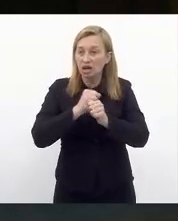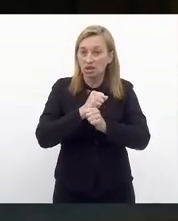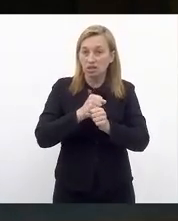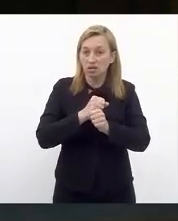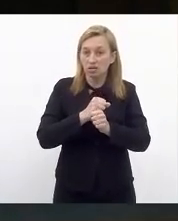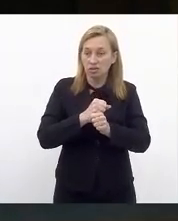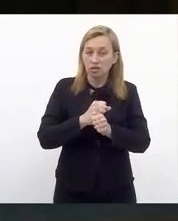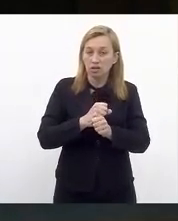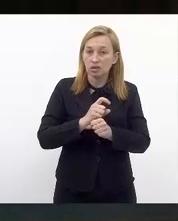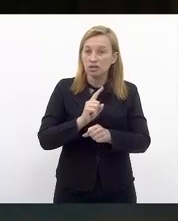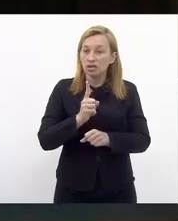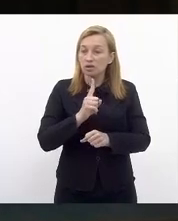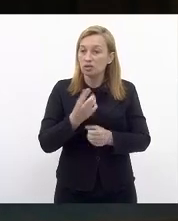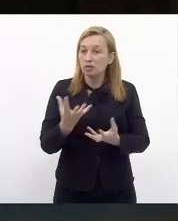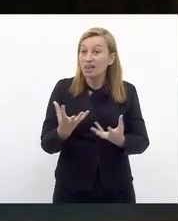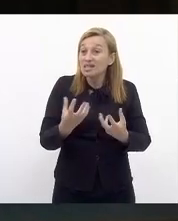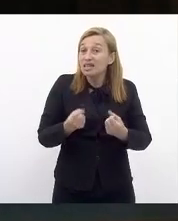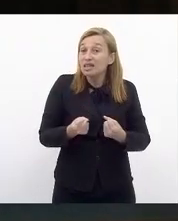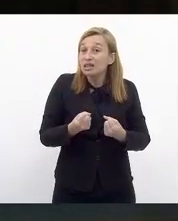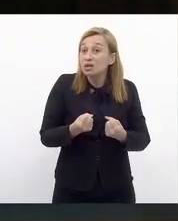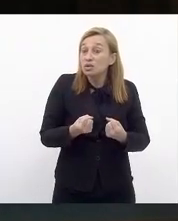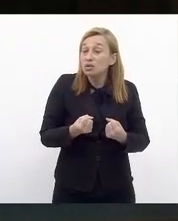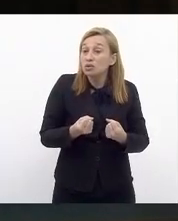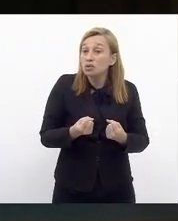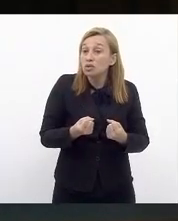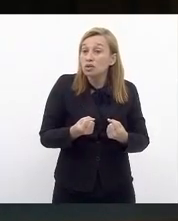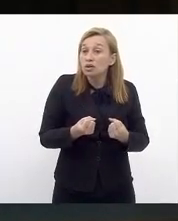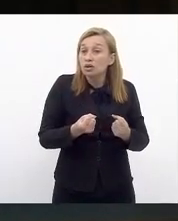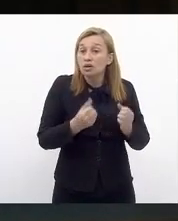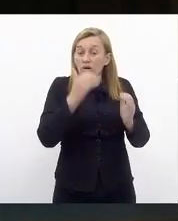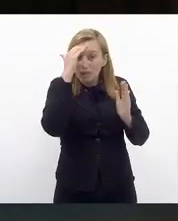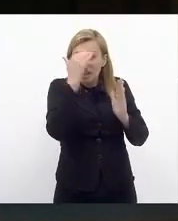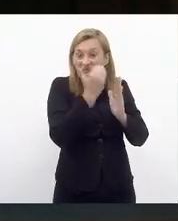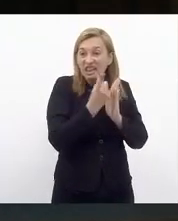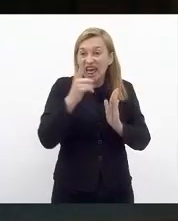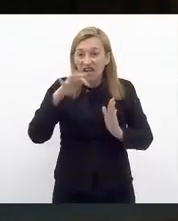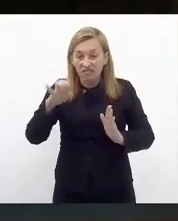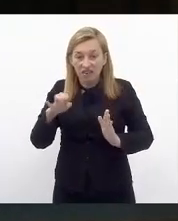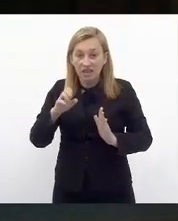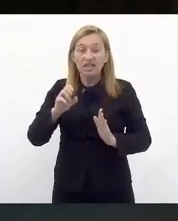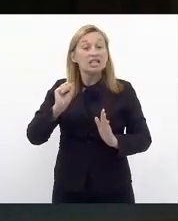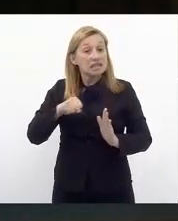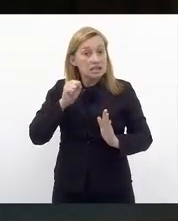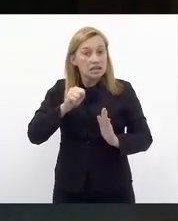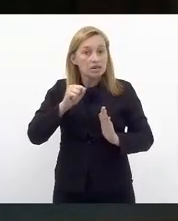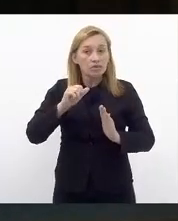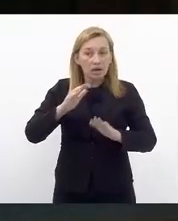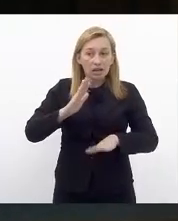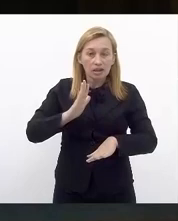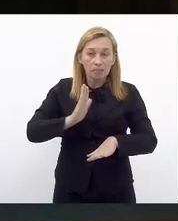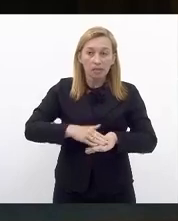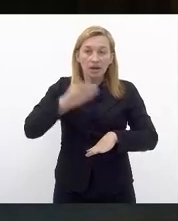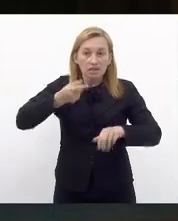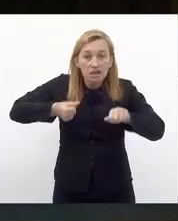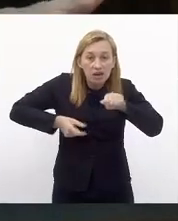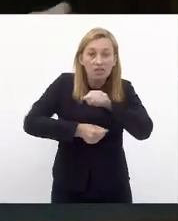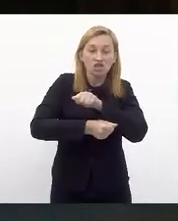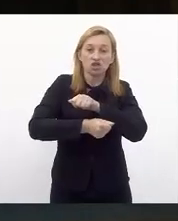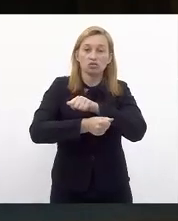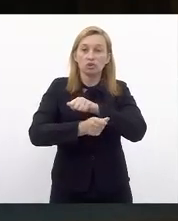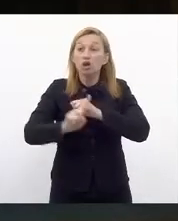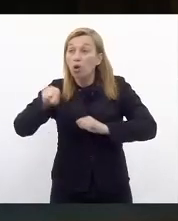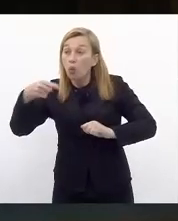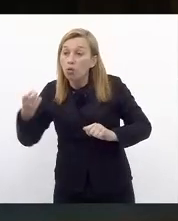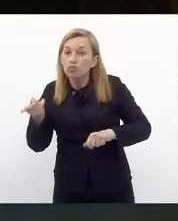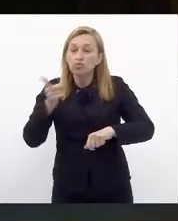nós não estamos aderindo ao regime para cumprir Theft é para aumentar a capacidade de investir é